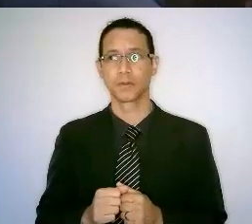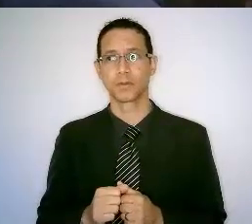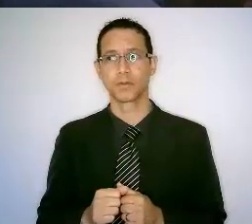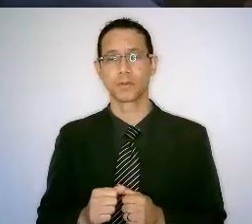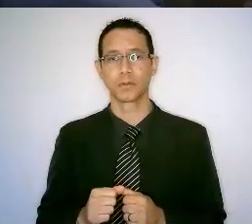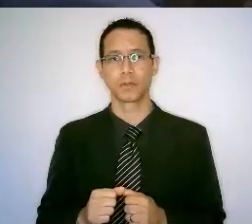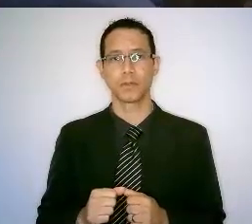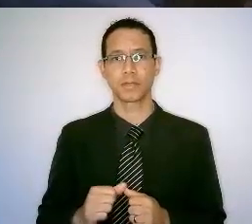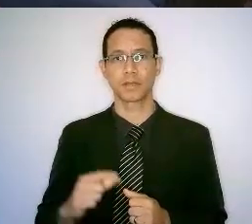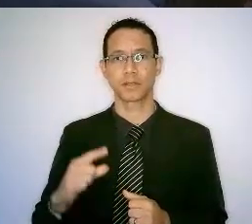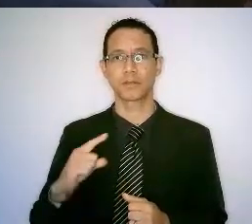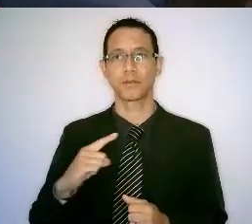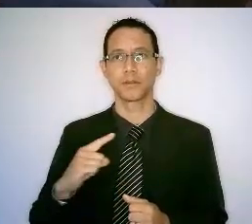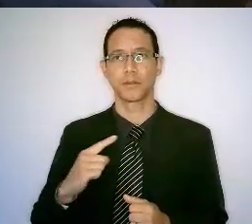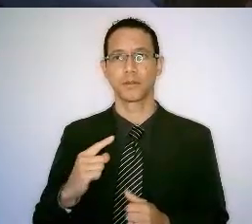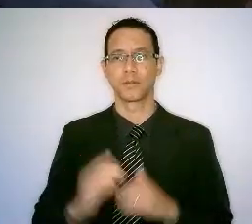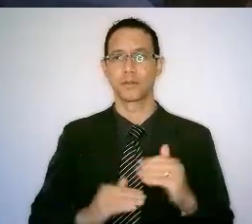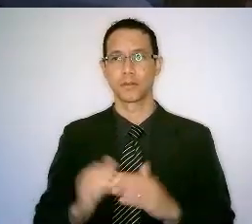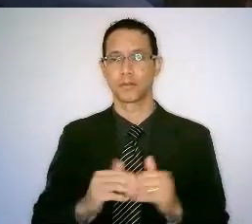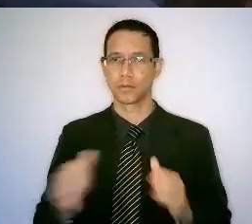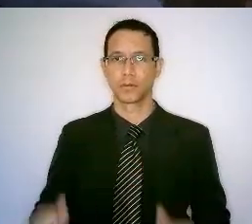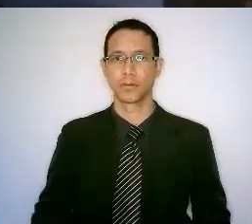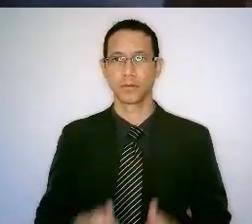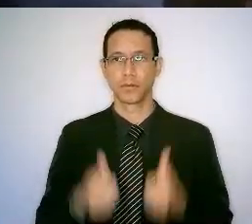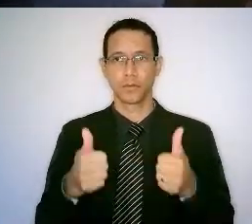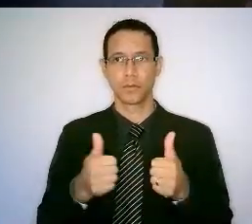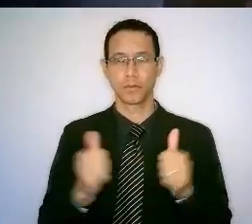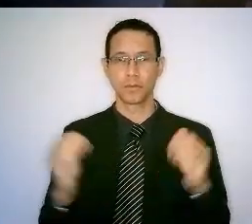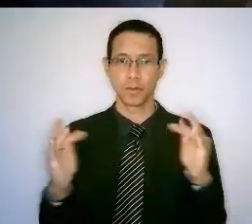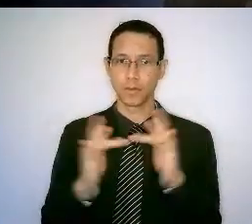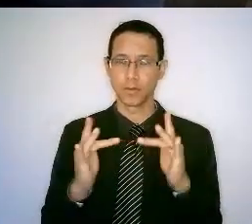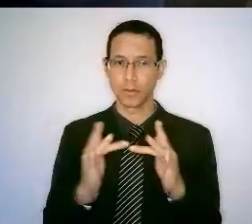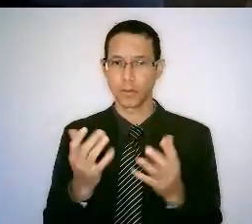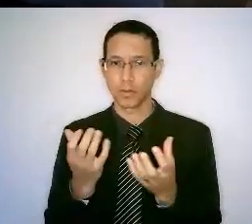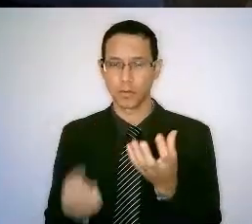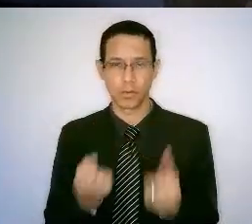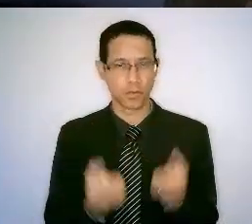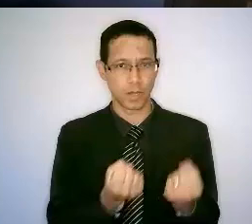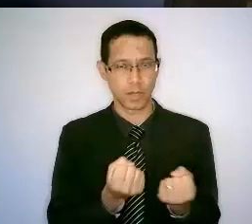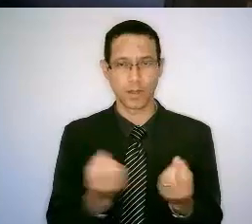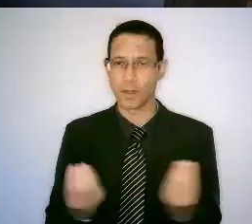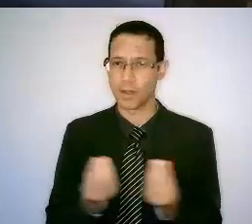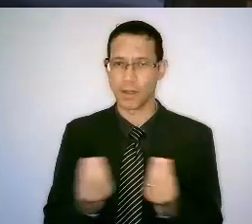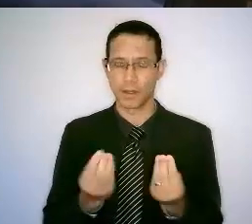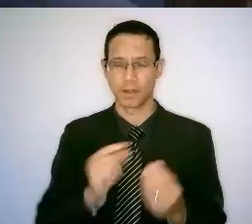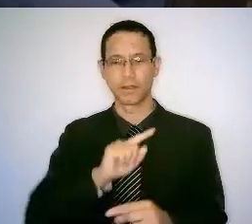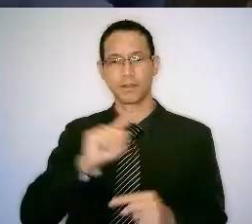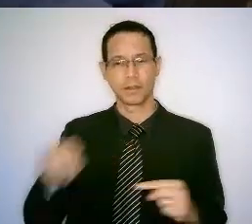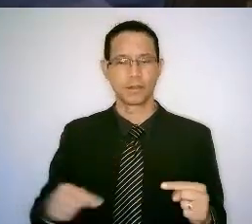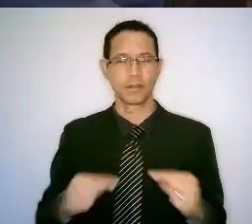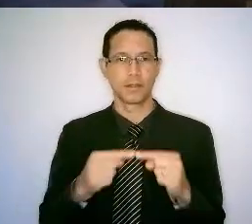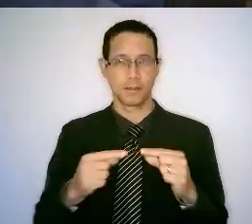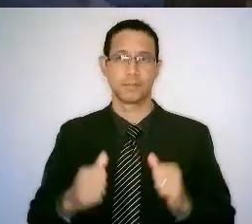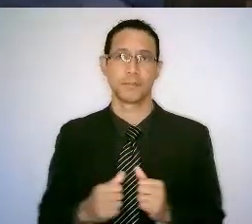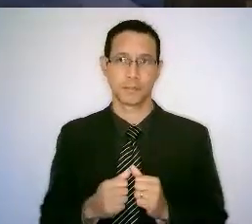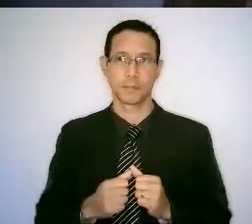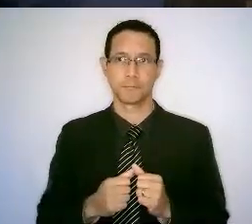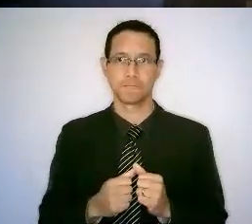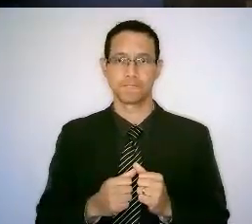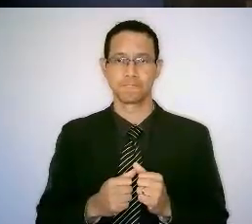sendo da melhor forma adotadas, e é essa a nossa missão, a nossa